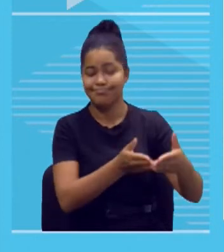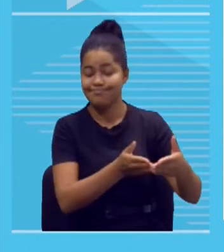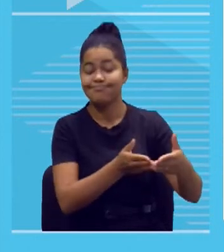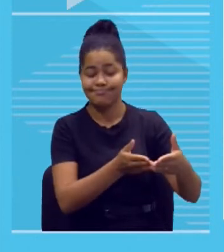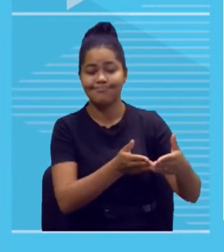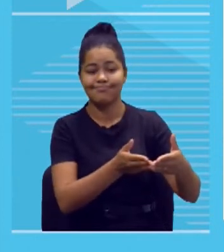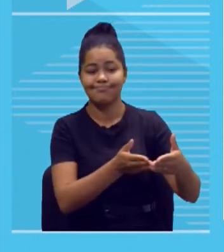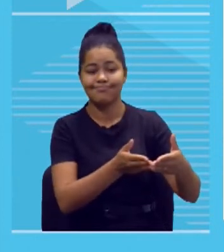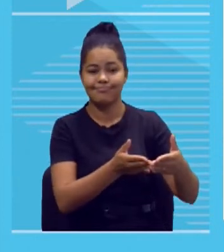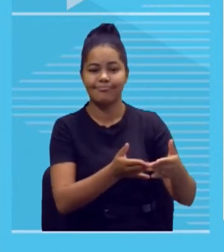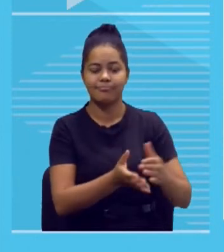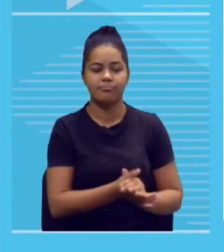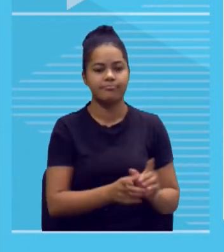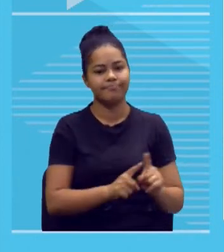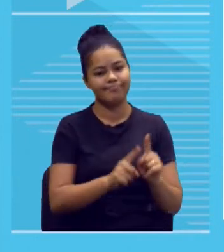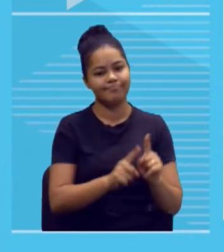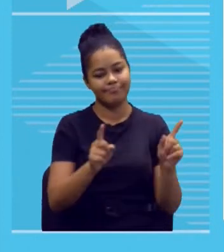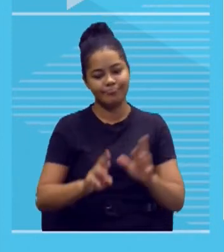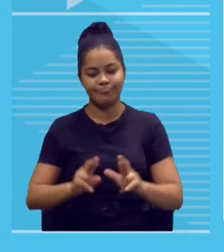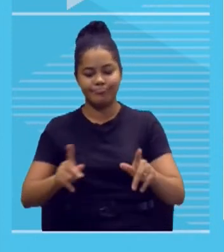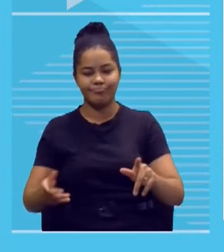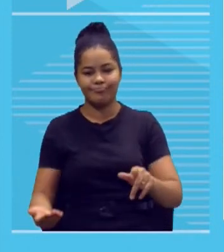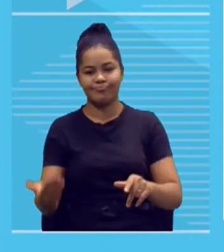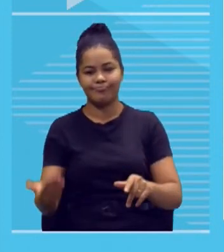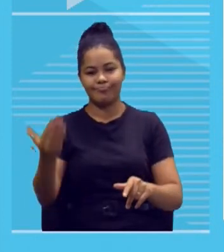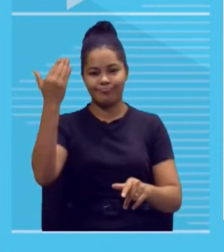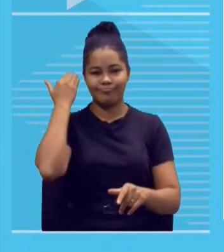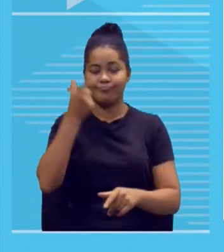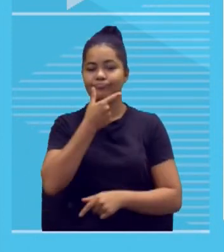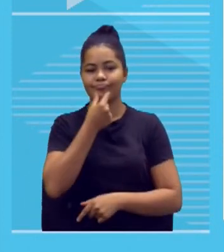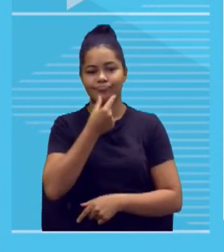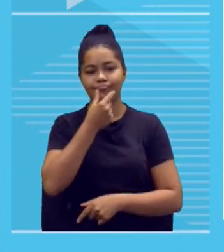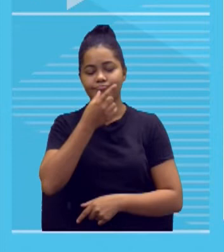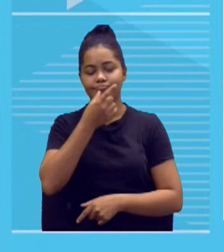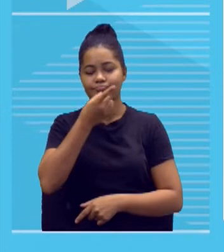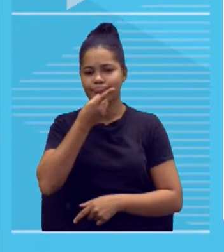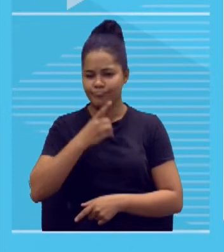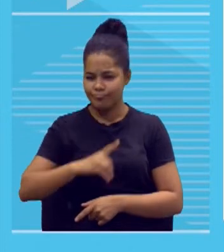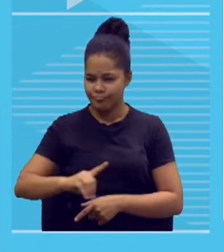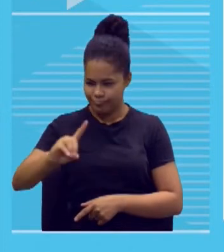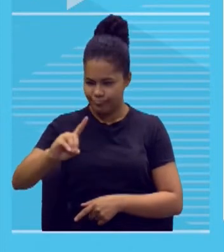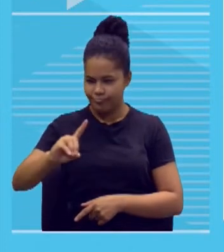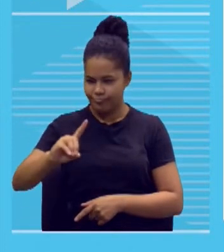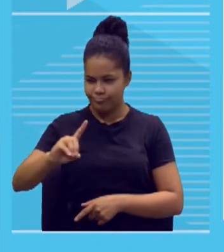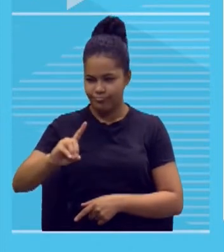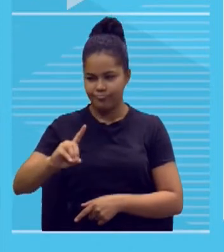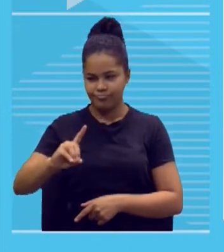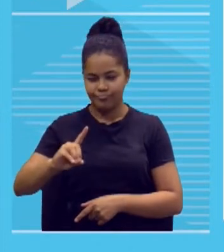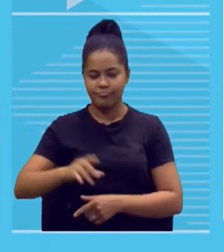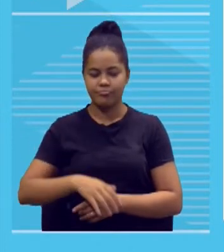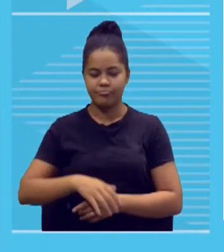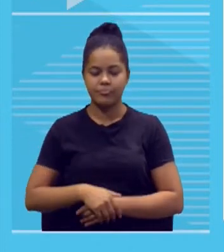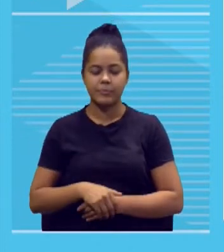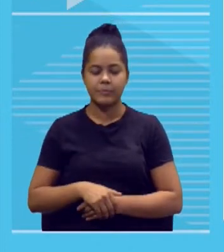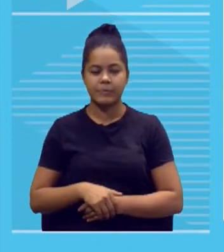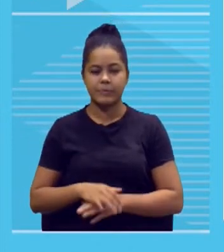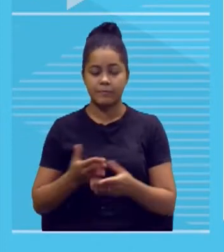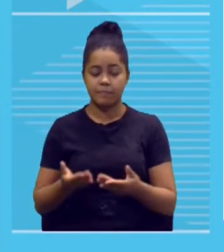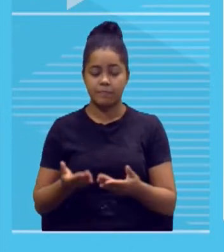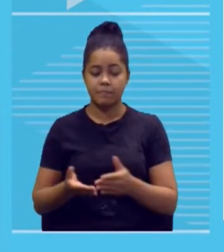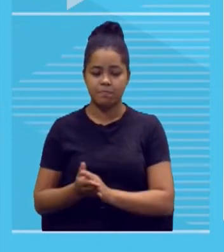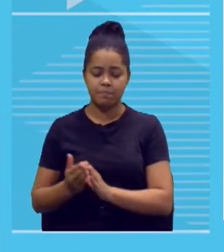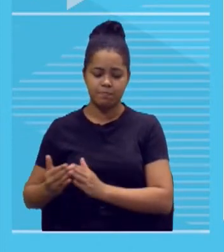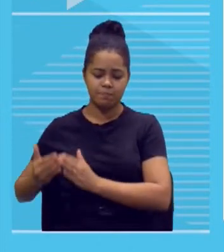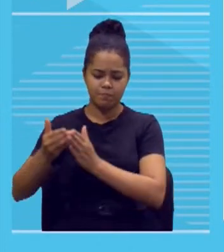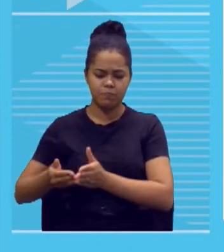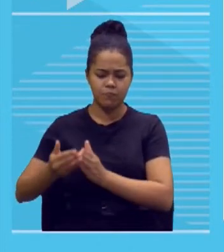não meu amigo o Davi foi numa é no hms